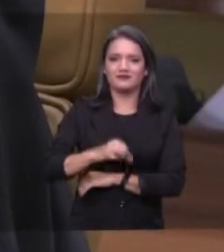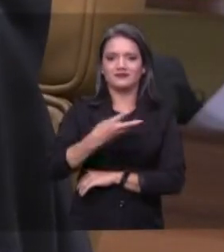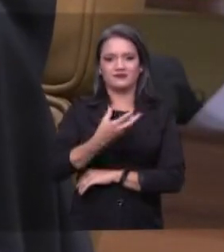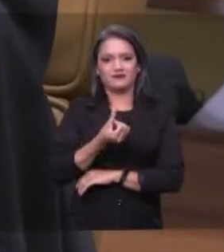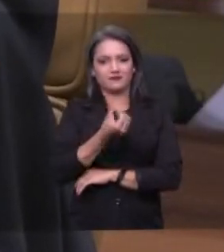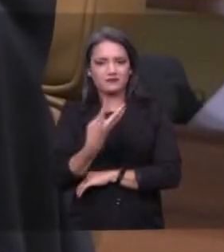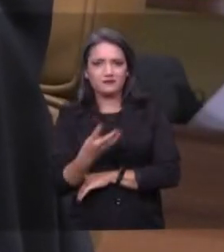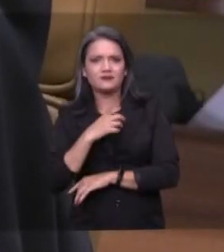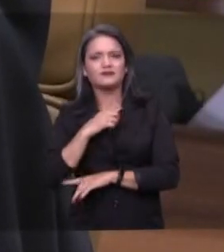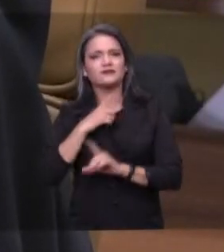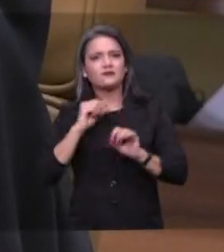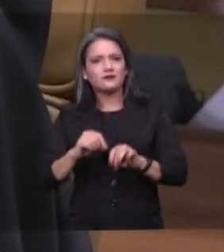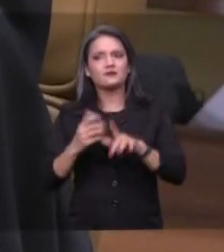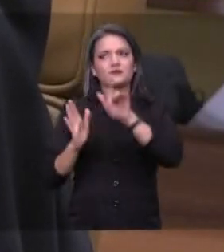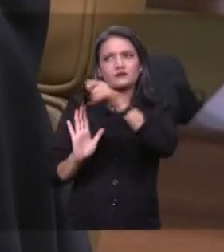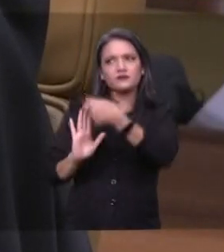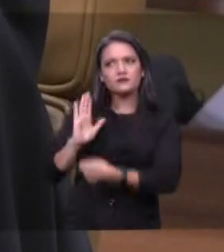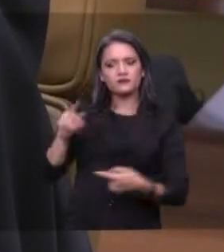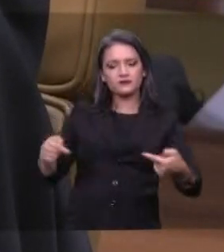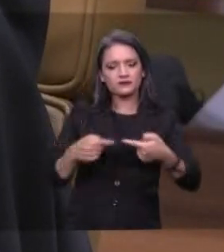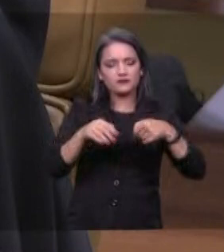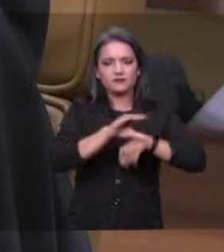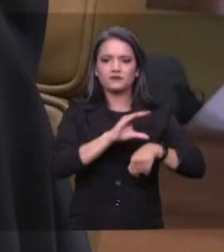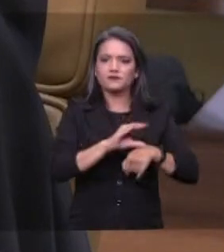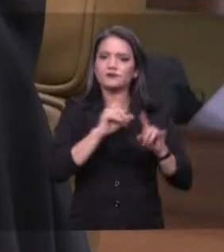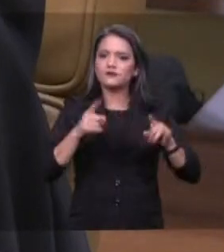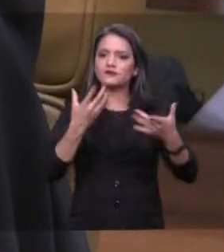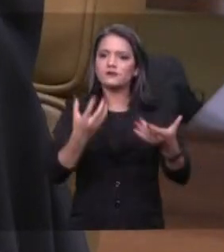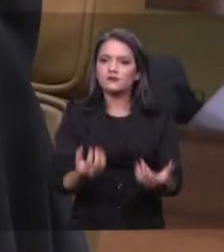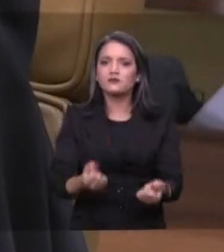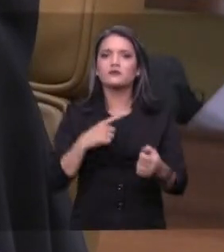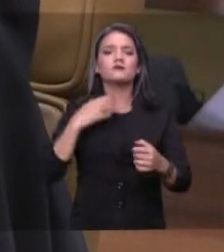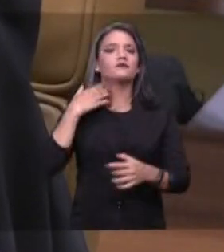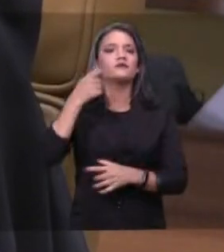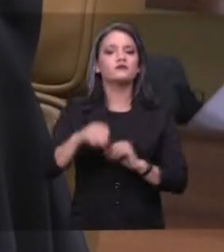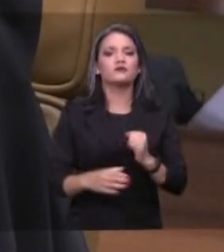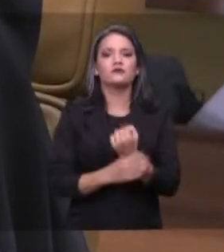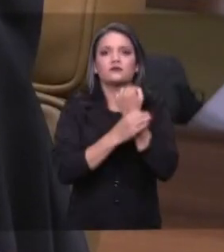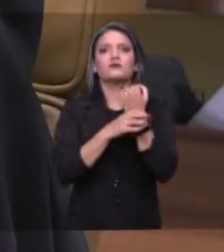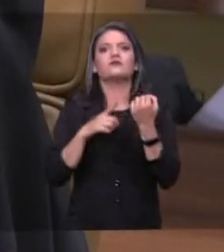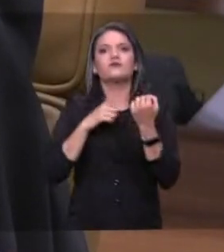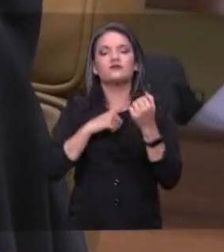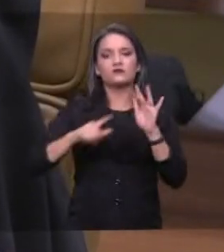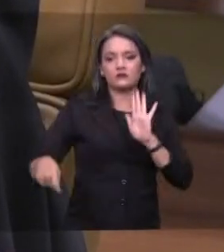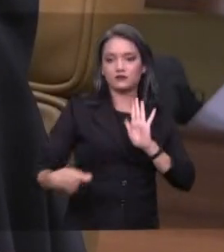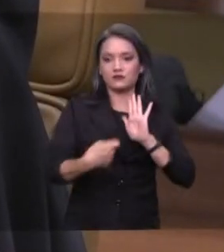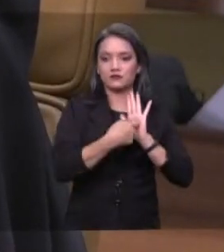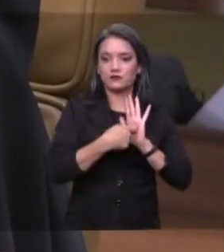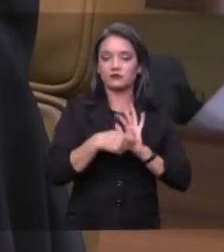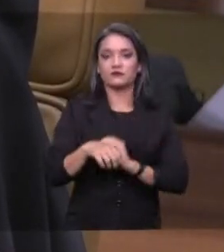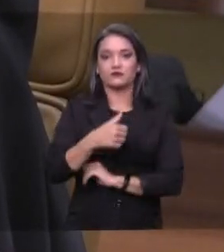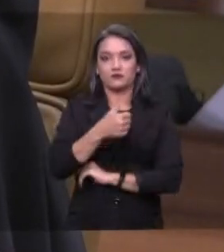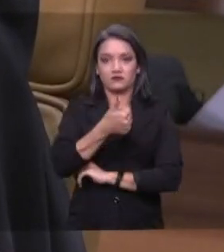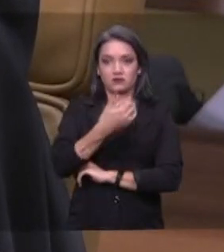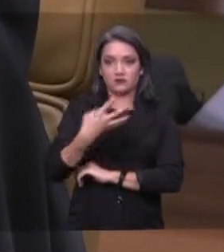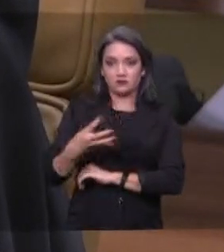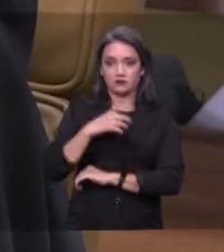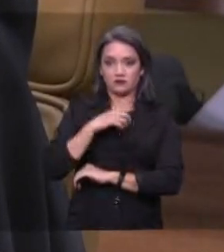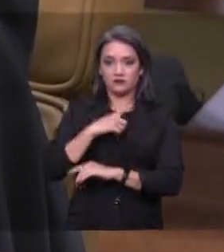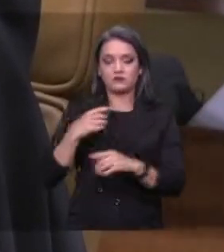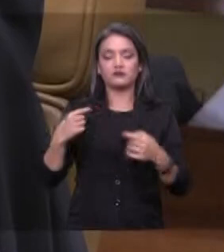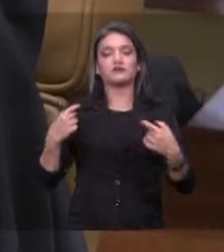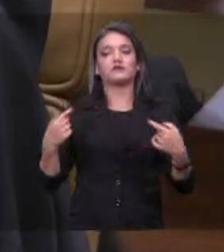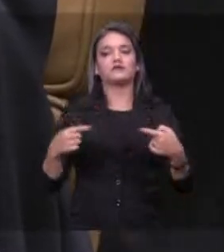conforme para assentar que a competência do juiz das garantias cessa com o oferecimento da denúncia. 14. Declaração de constitucionalidade do